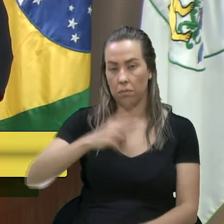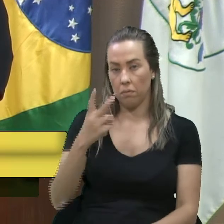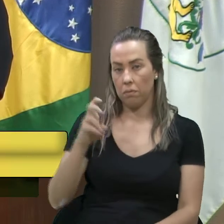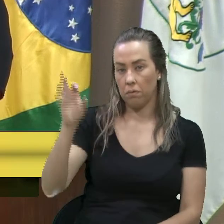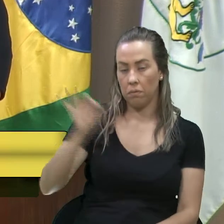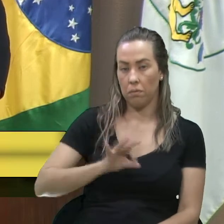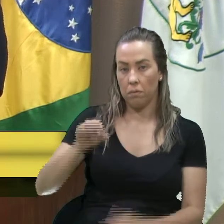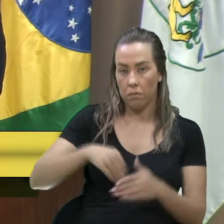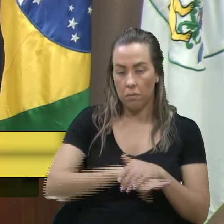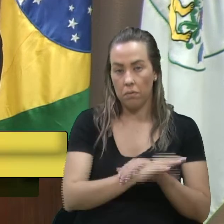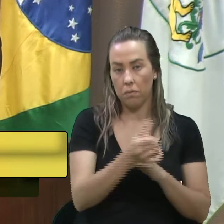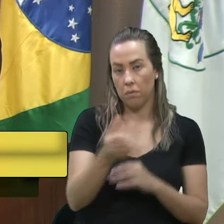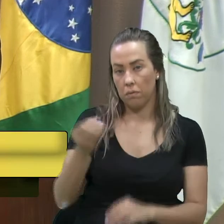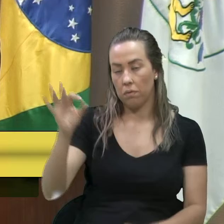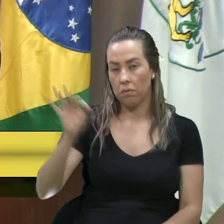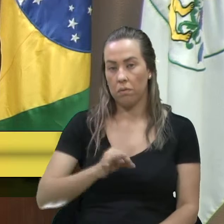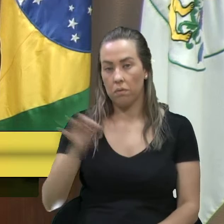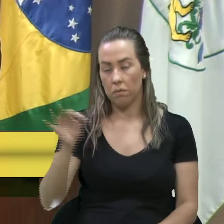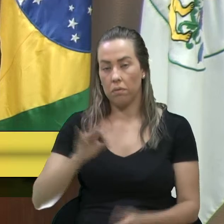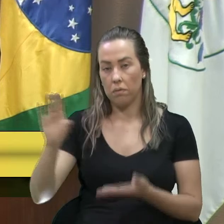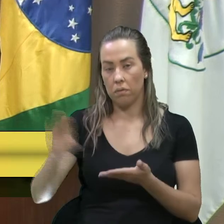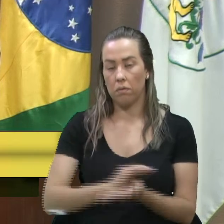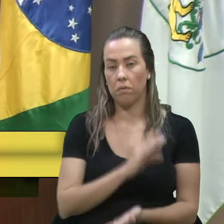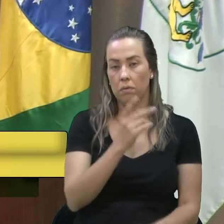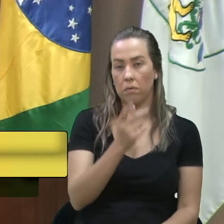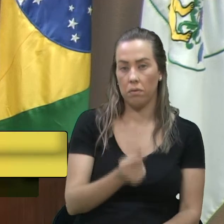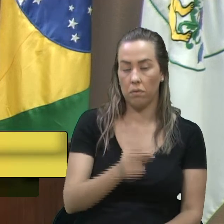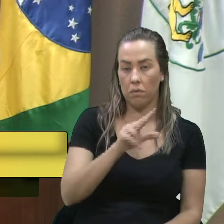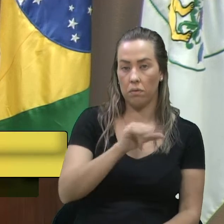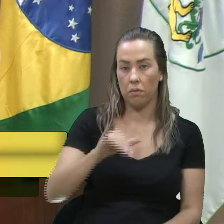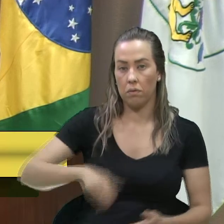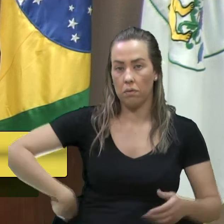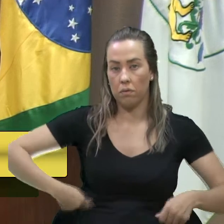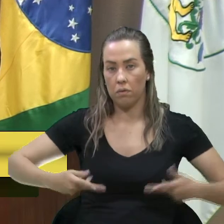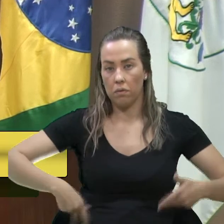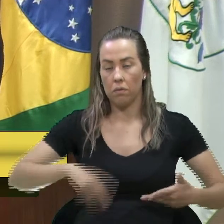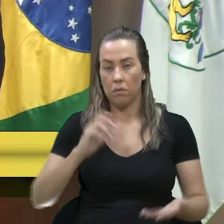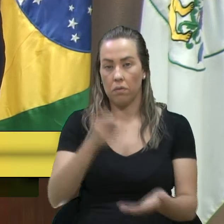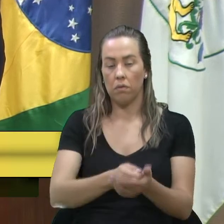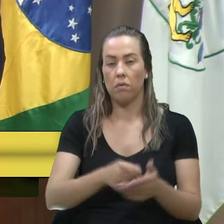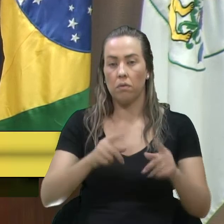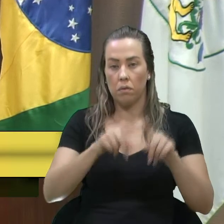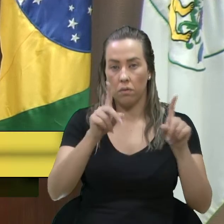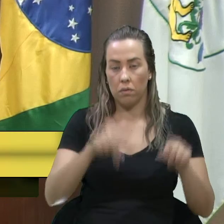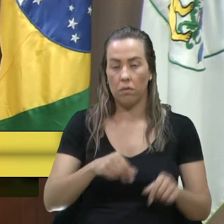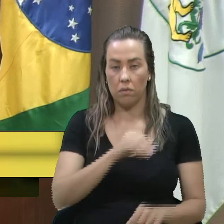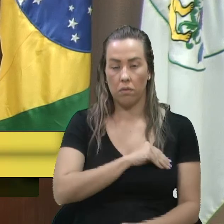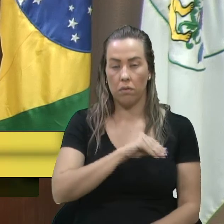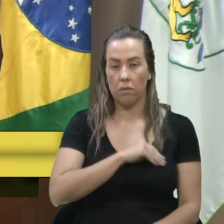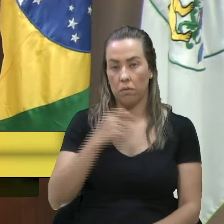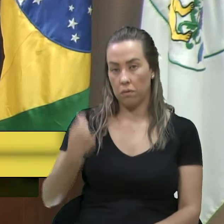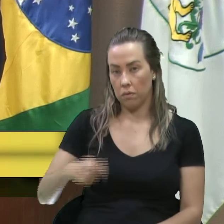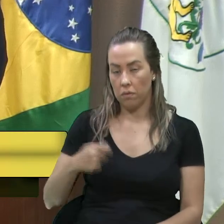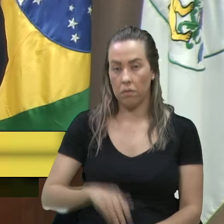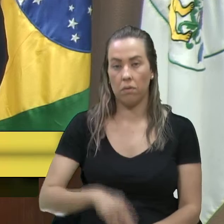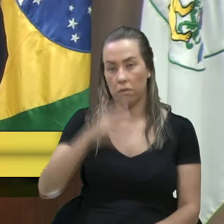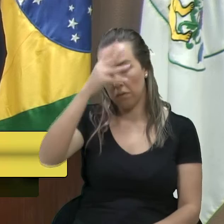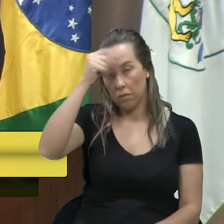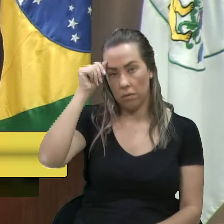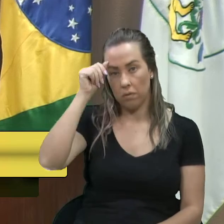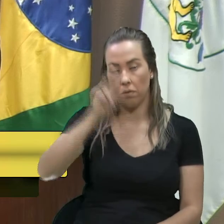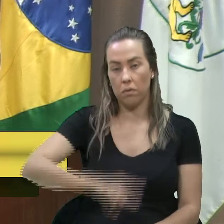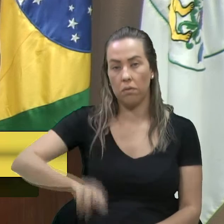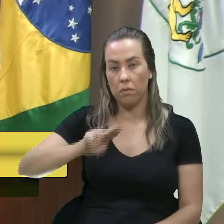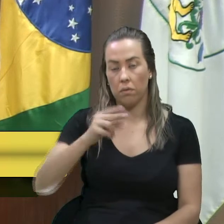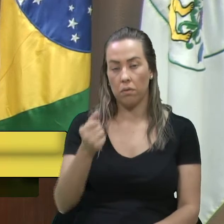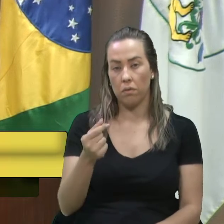25%, 60% desse recurso ele é gasto em folha de pessoal, ele deveria ser gasto. E a Prefeitura